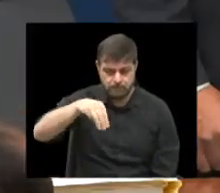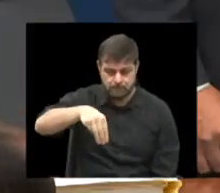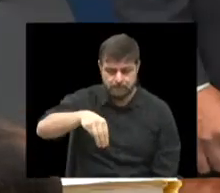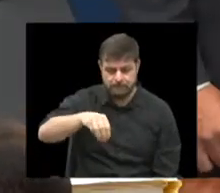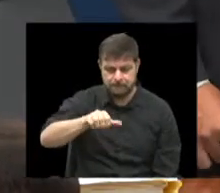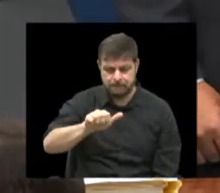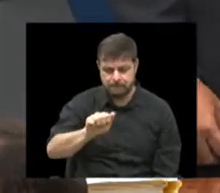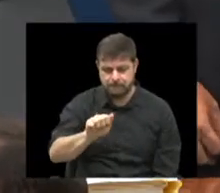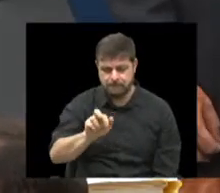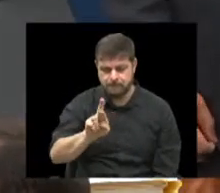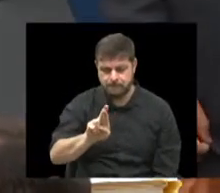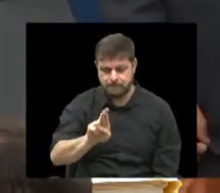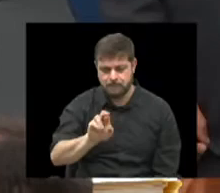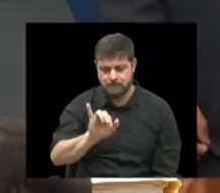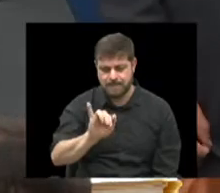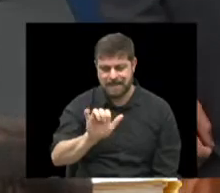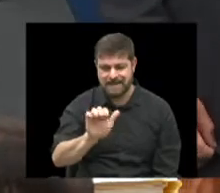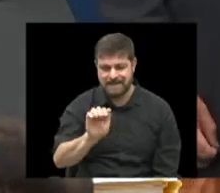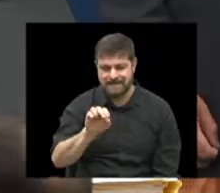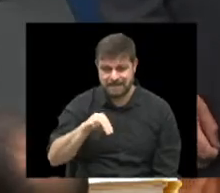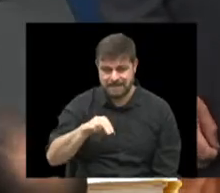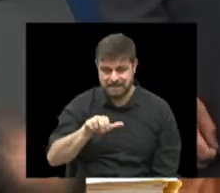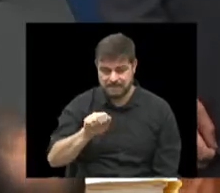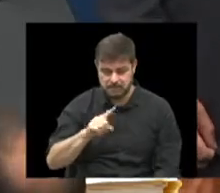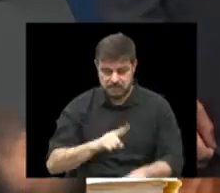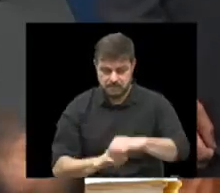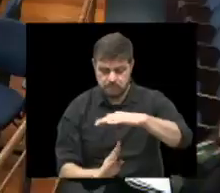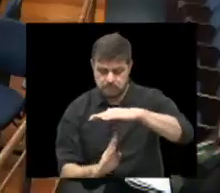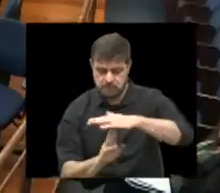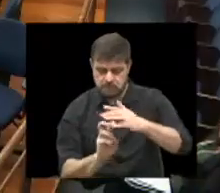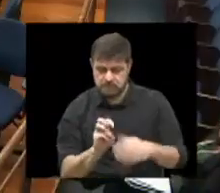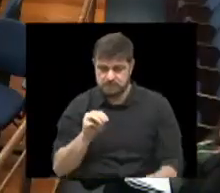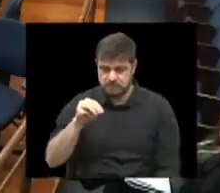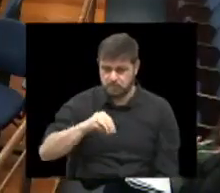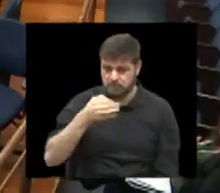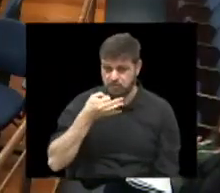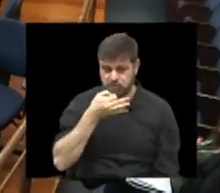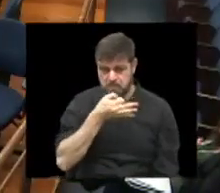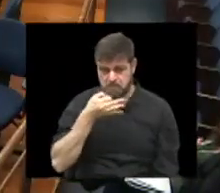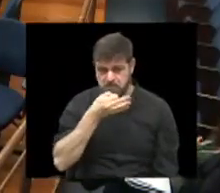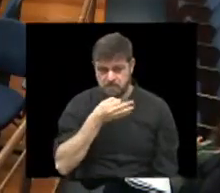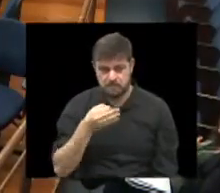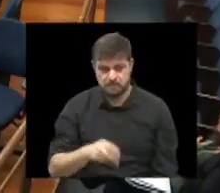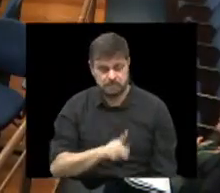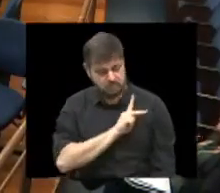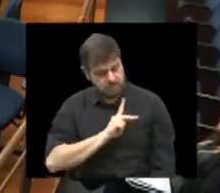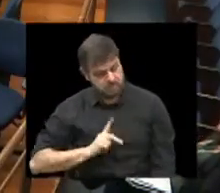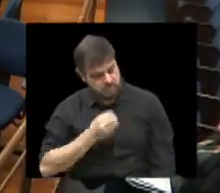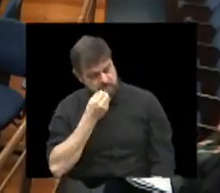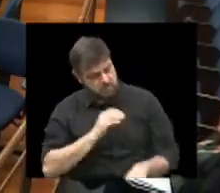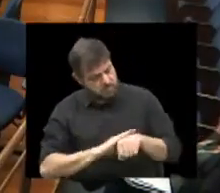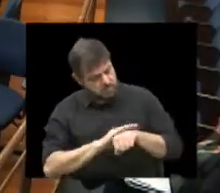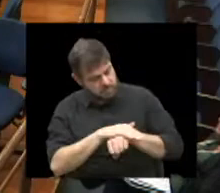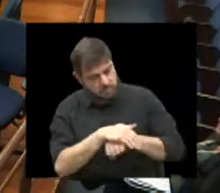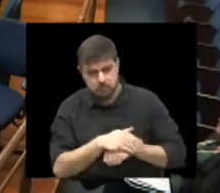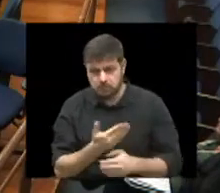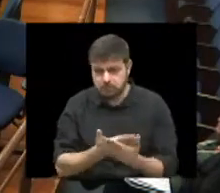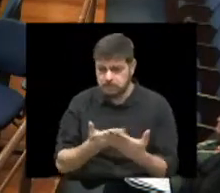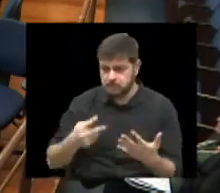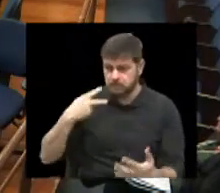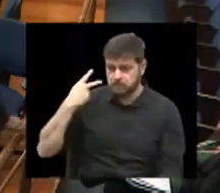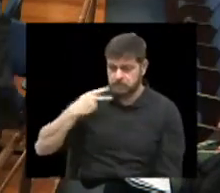Mariana Conte tem a tribuna por 5 minutos. Boa noite, senhor presidente, nobres colegas, público